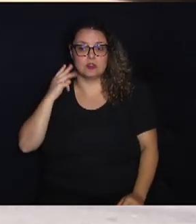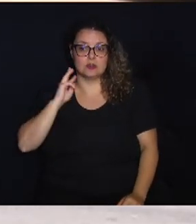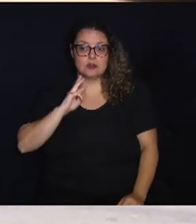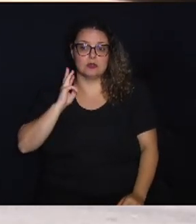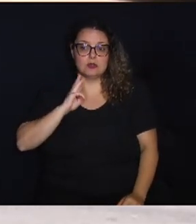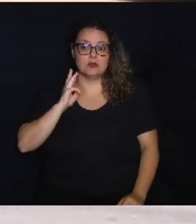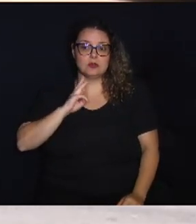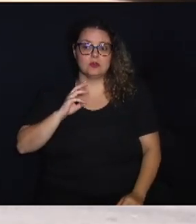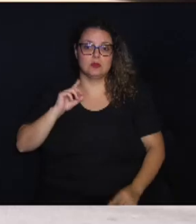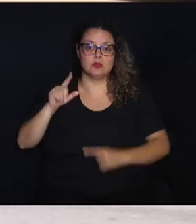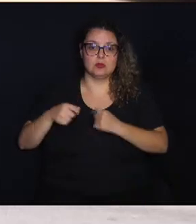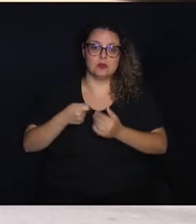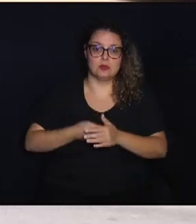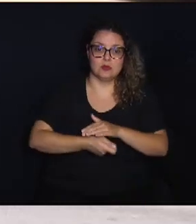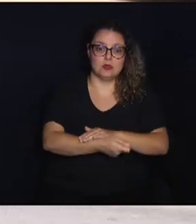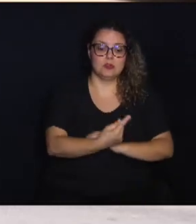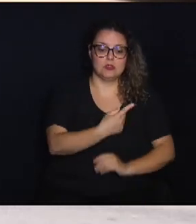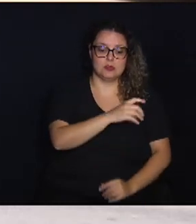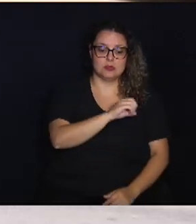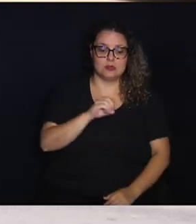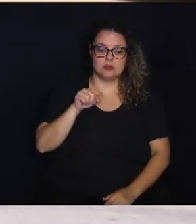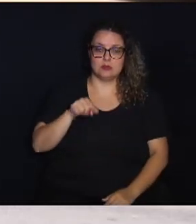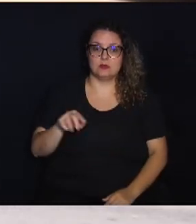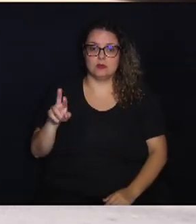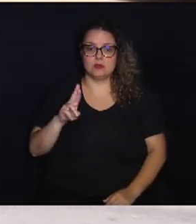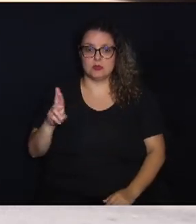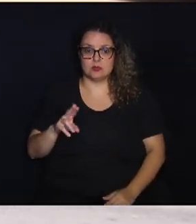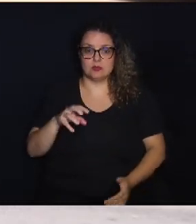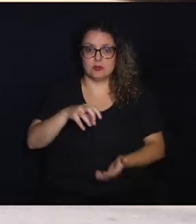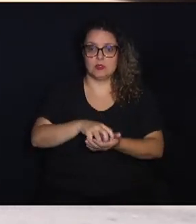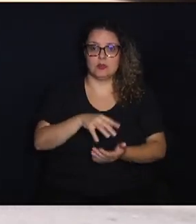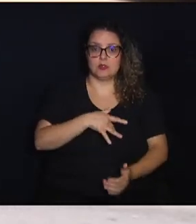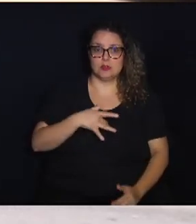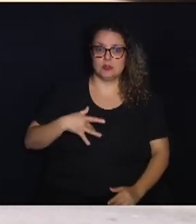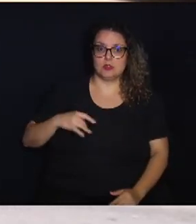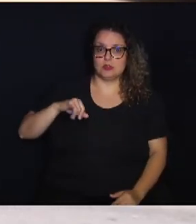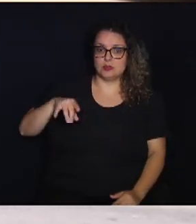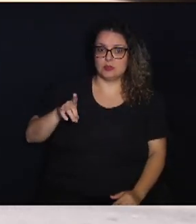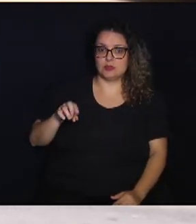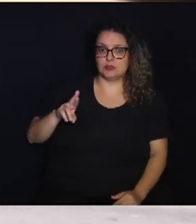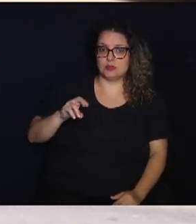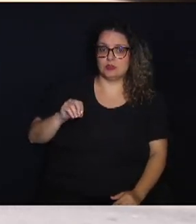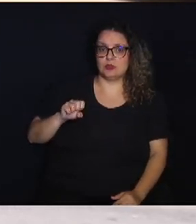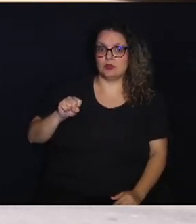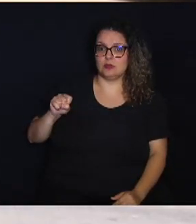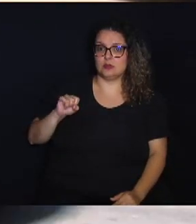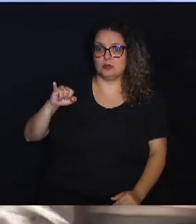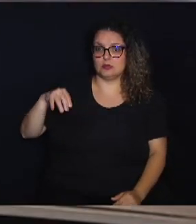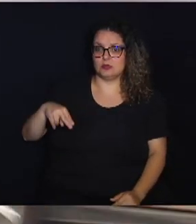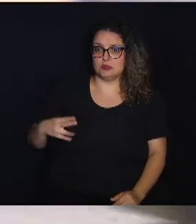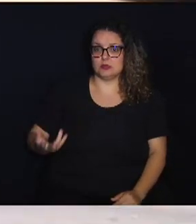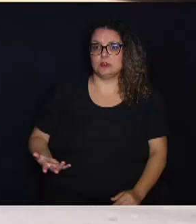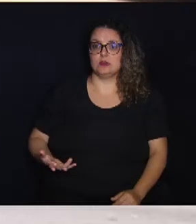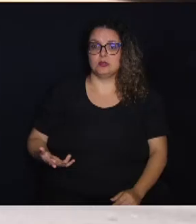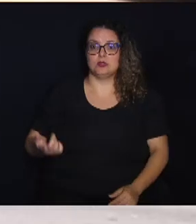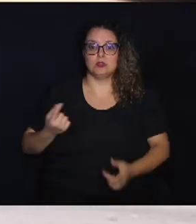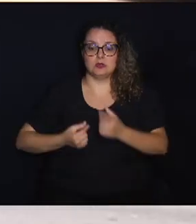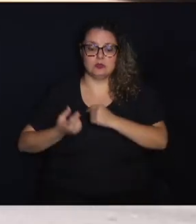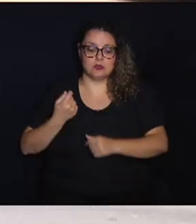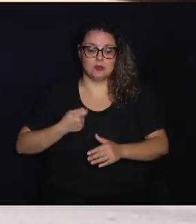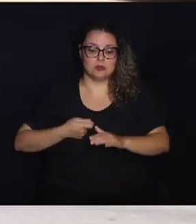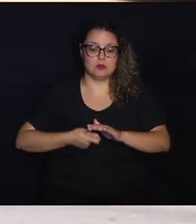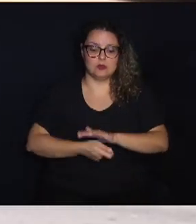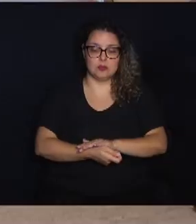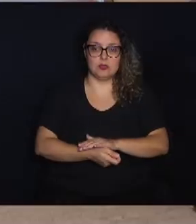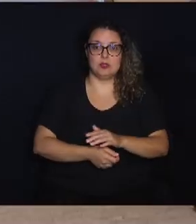o valor de R$ 100 mil aqui para o Centro de Saúde Jardim Rocim. O recurso será utilizado para a compra de equipamentos para